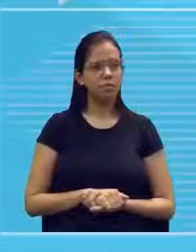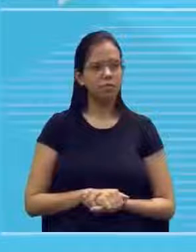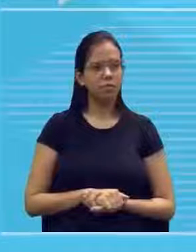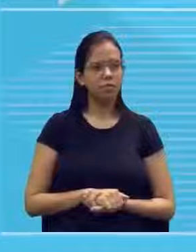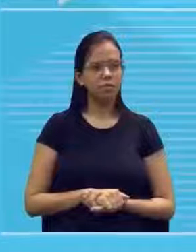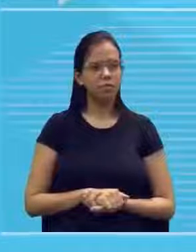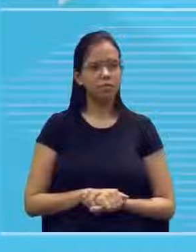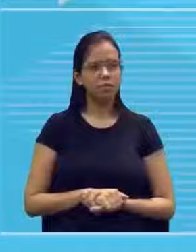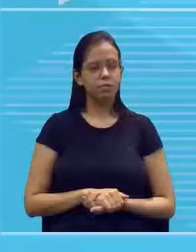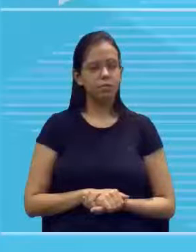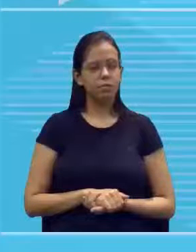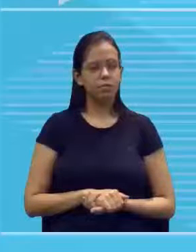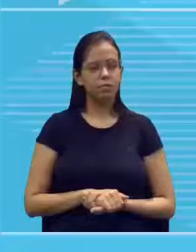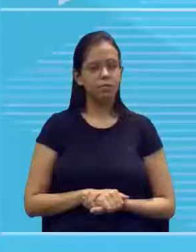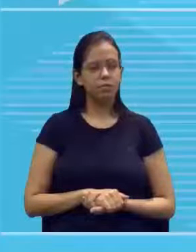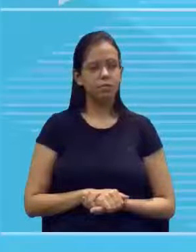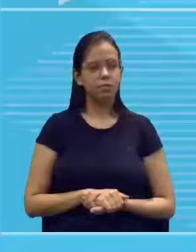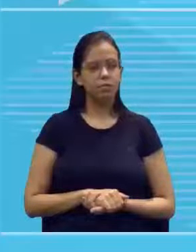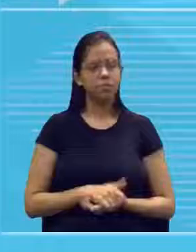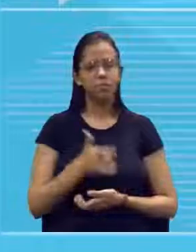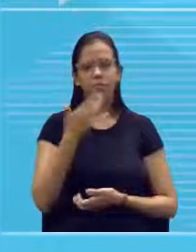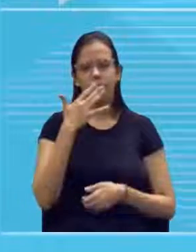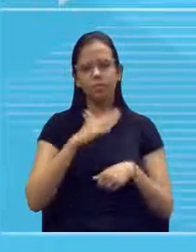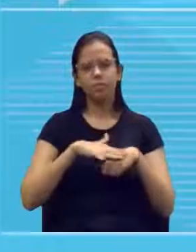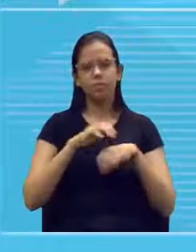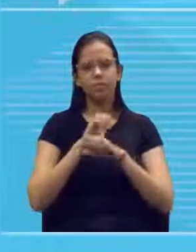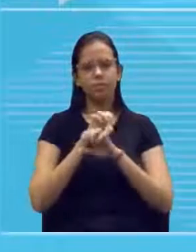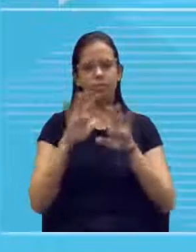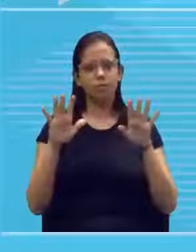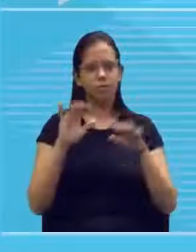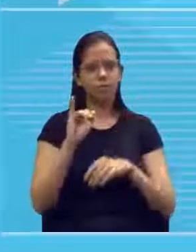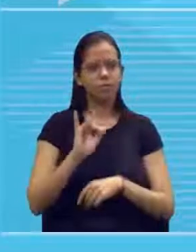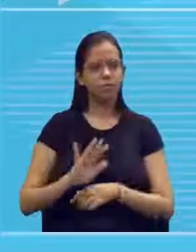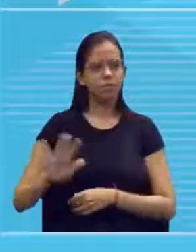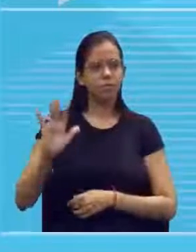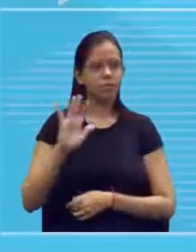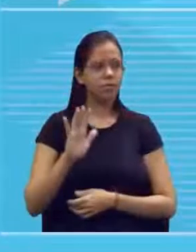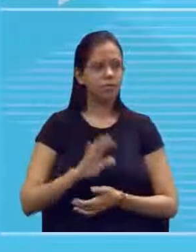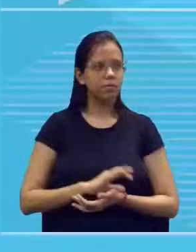aqui gente nessa parte mais clara dessa imagem